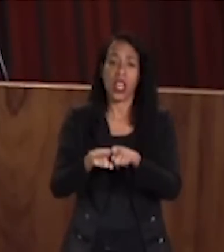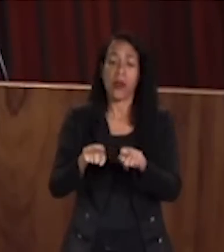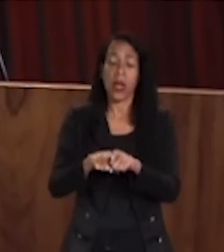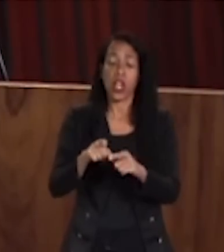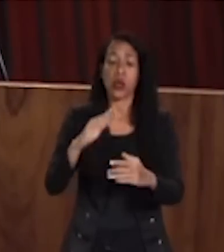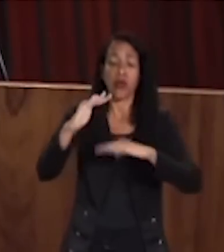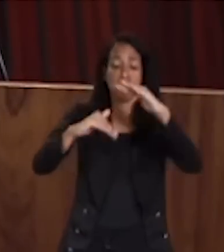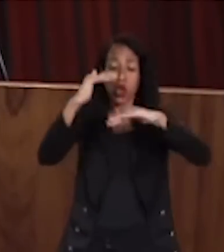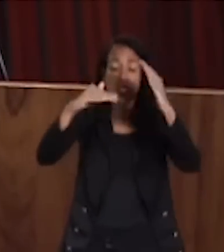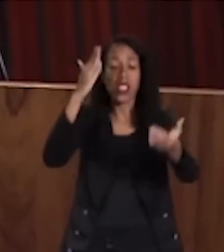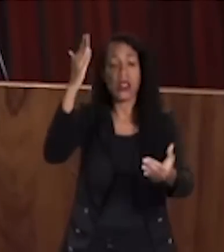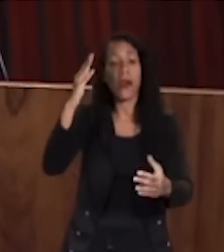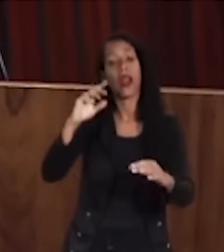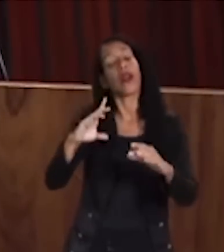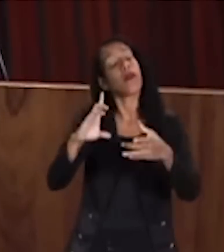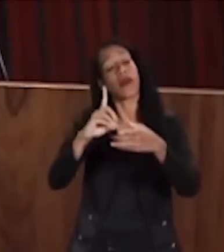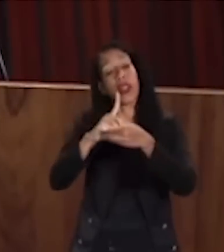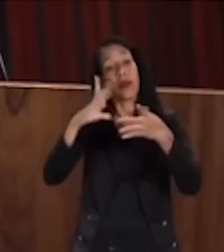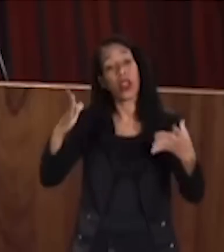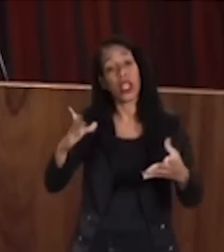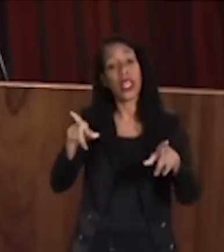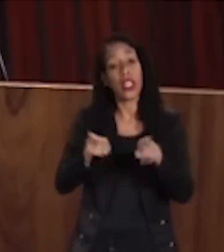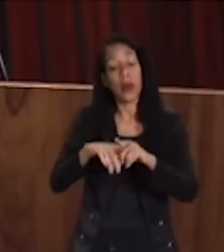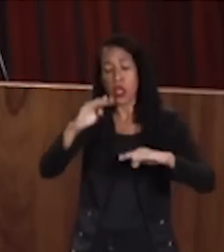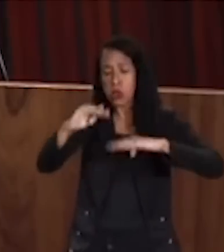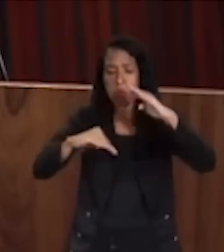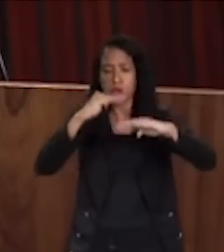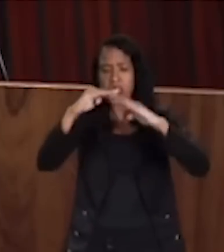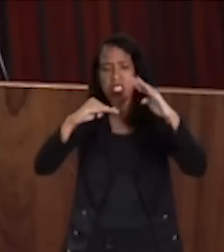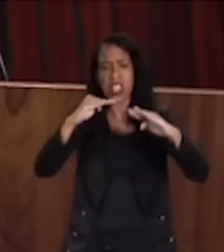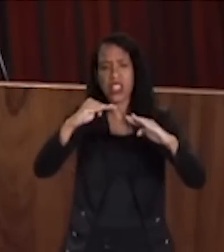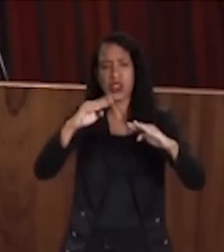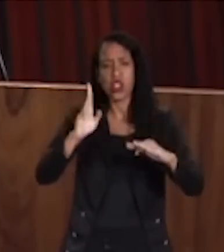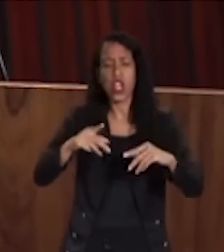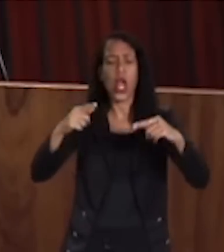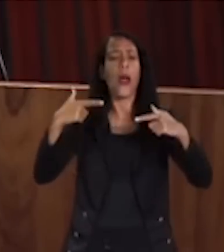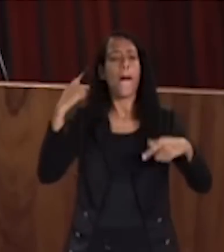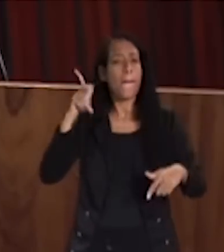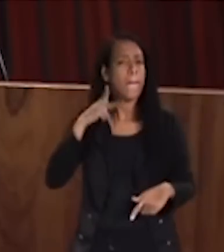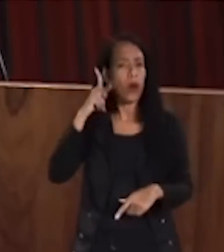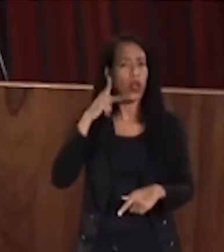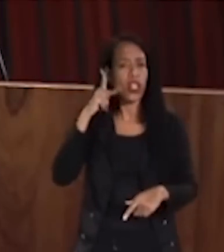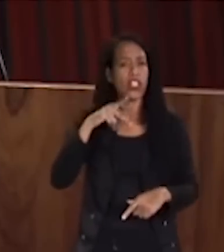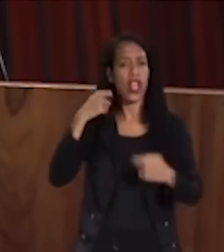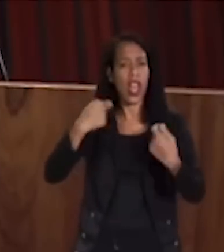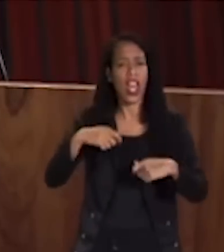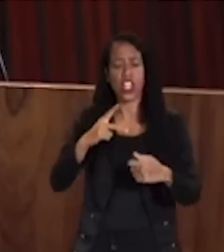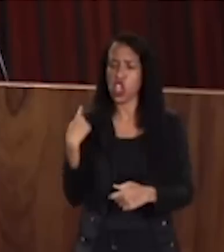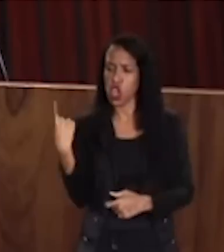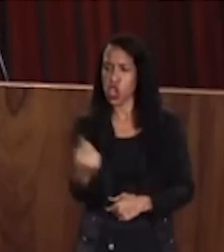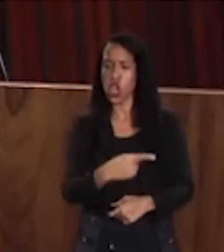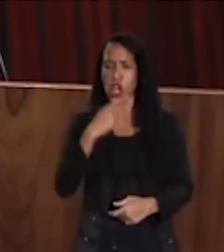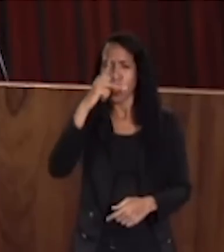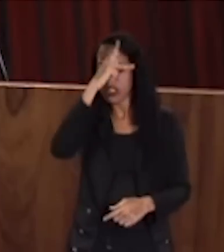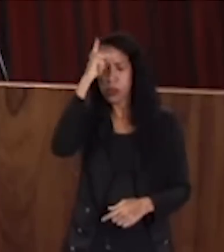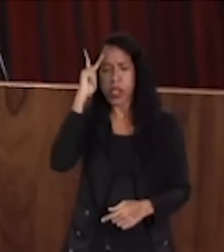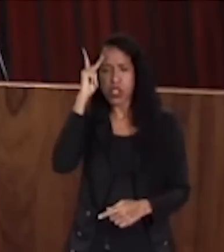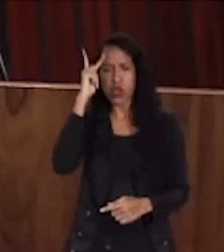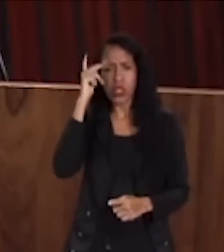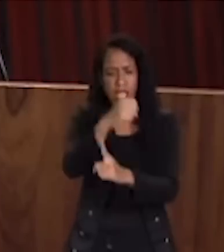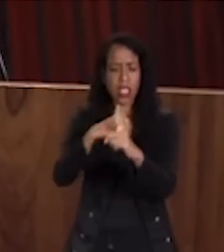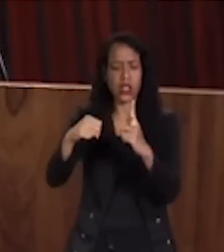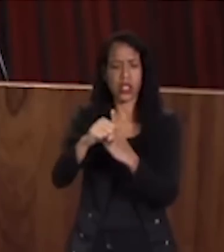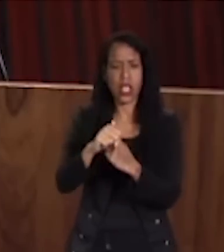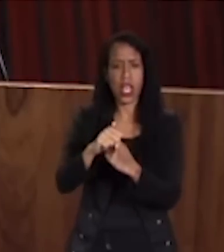mas para o processo judicial, mas para o processo democrático como um processo político, que é dever de todos nós cidadãos, muito mais